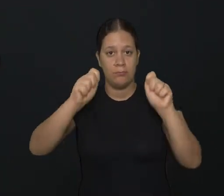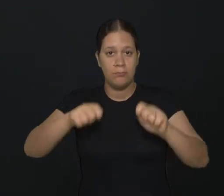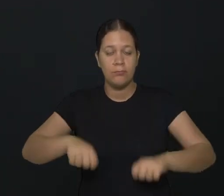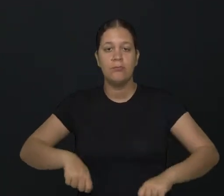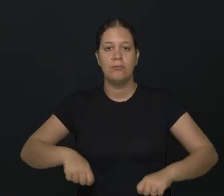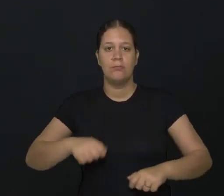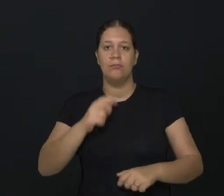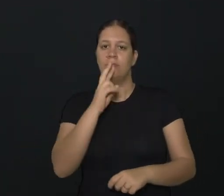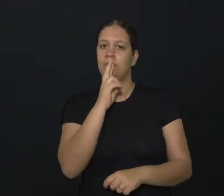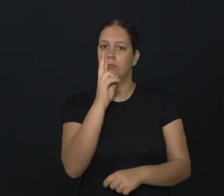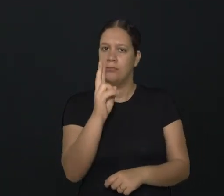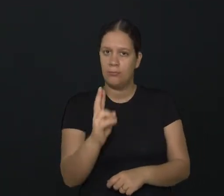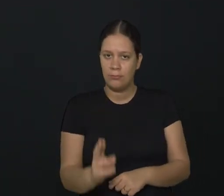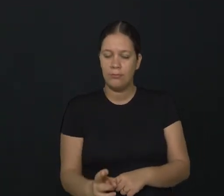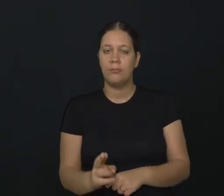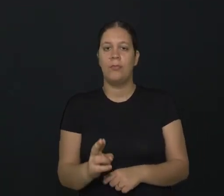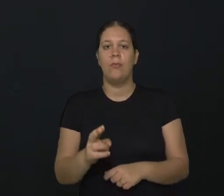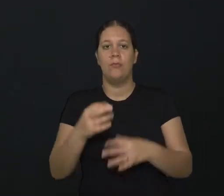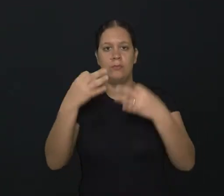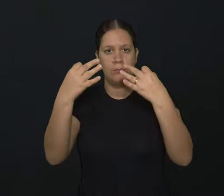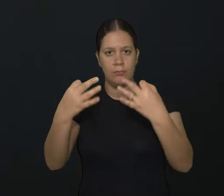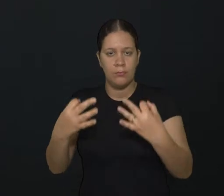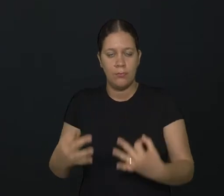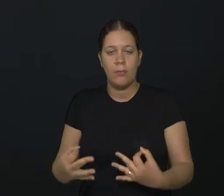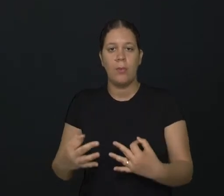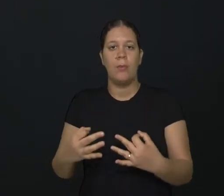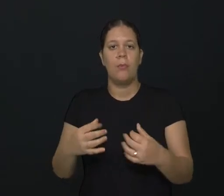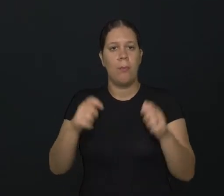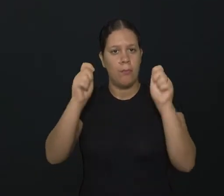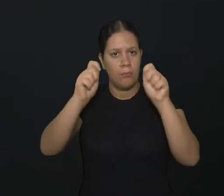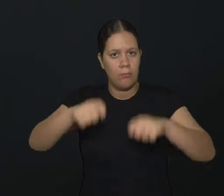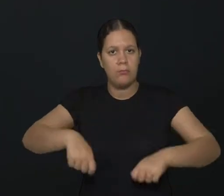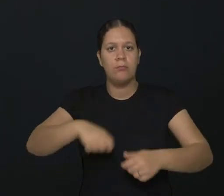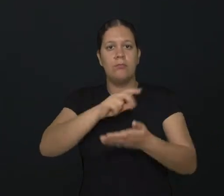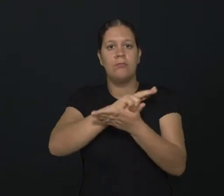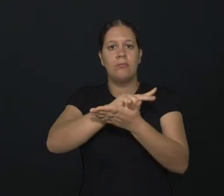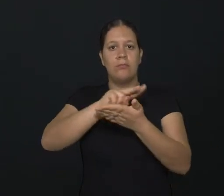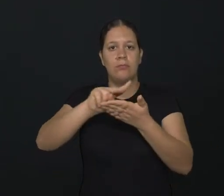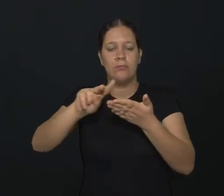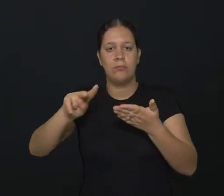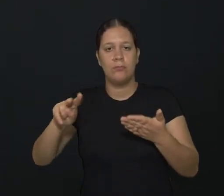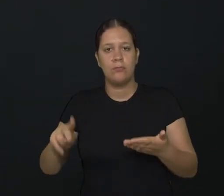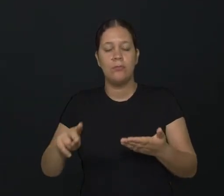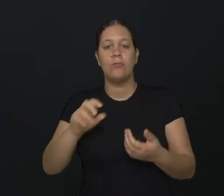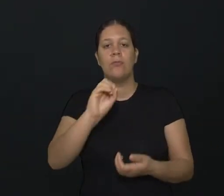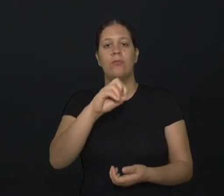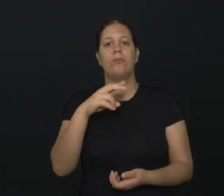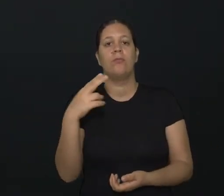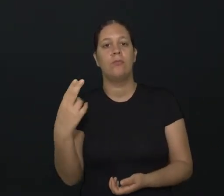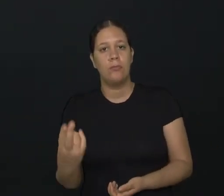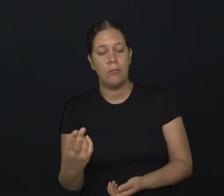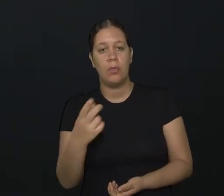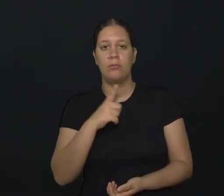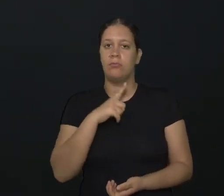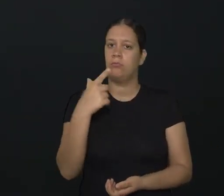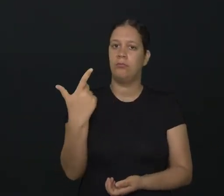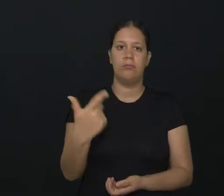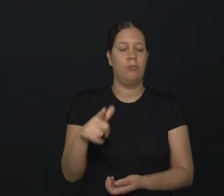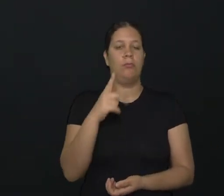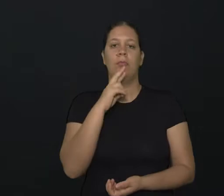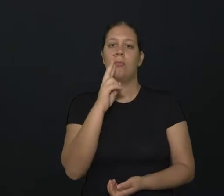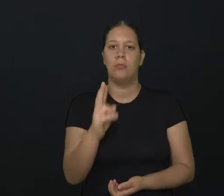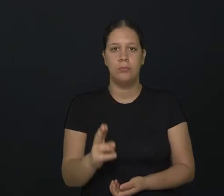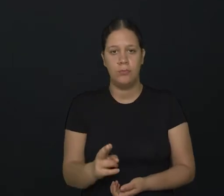ele pode ter uma solução, que é um par ordenado. Esse sistema ele pode ter várias soluções, ou esse sistema pode não ter